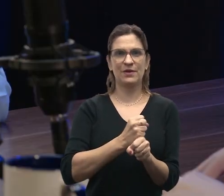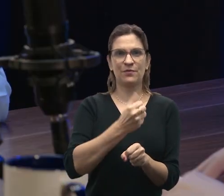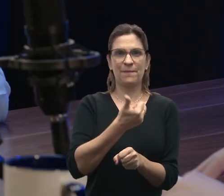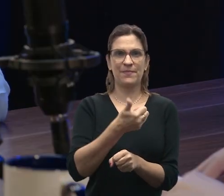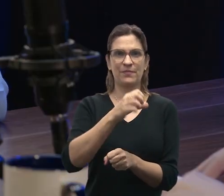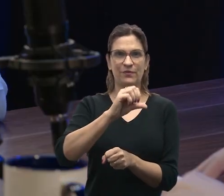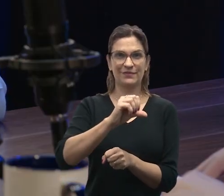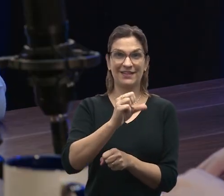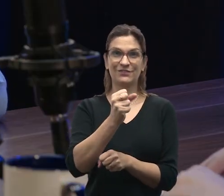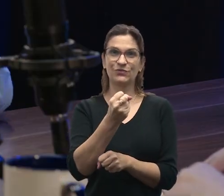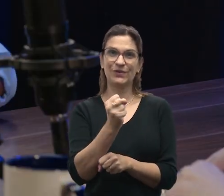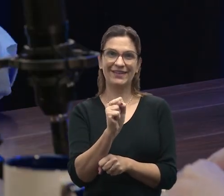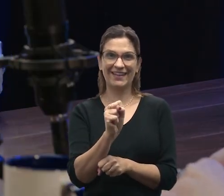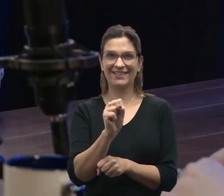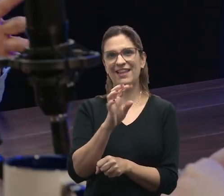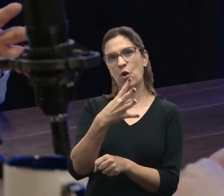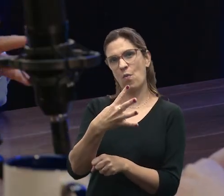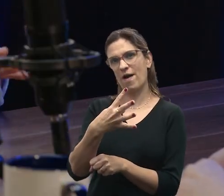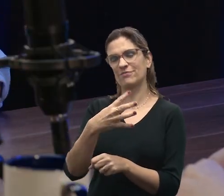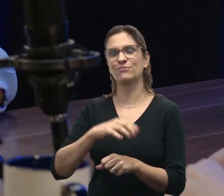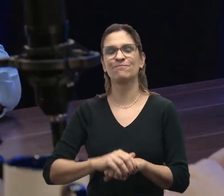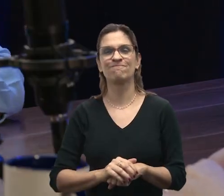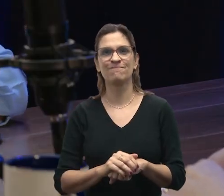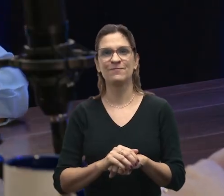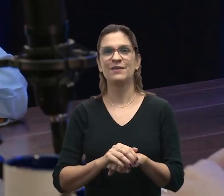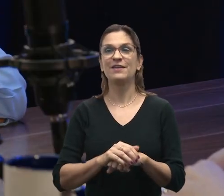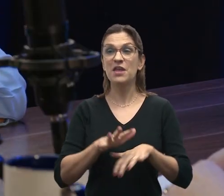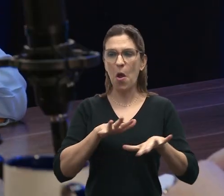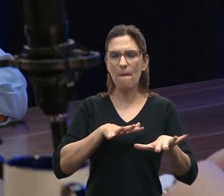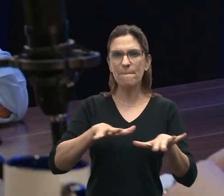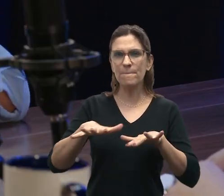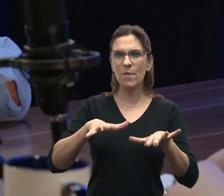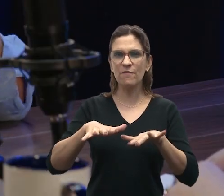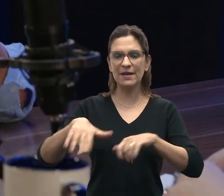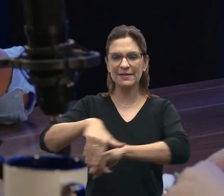1984. A gente fez uma parada, vamos dizer assim, na